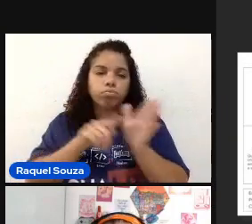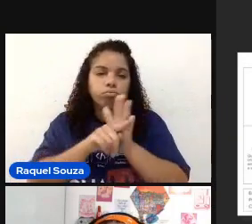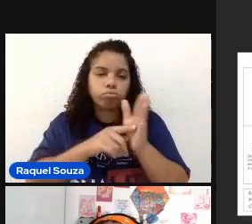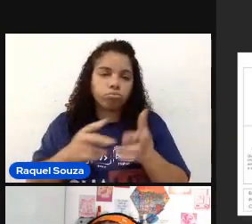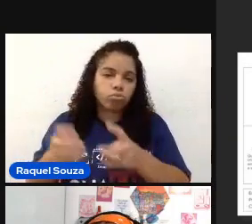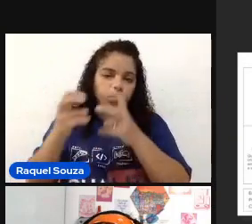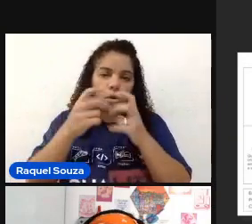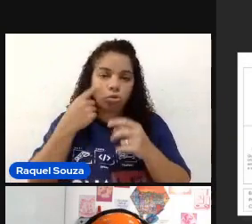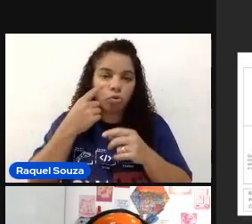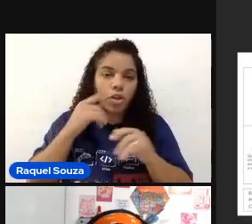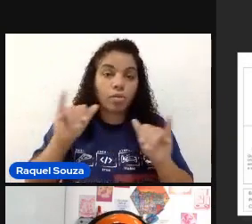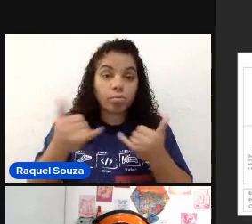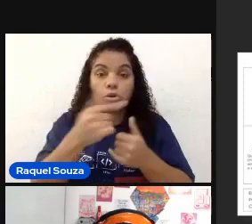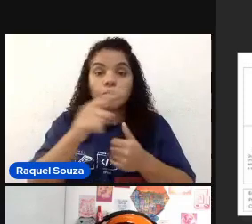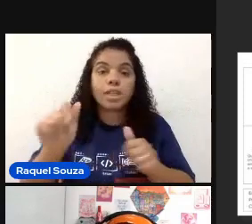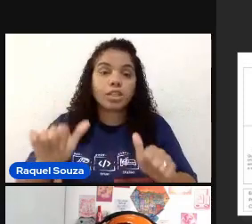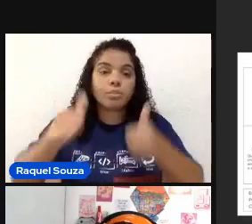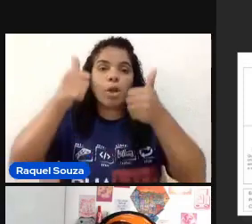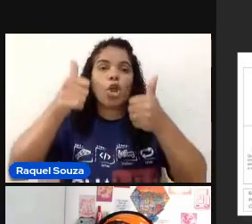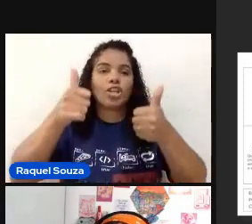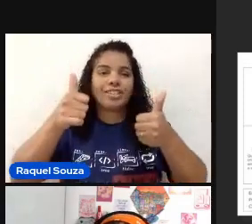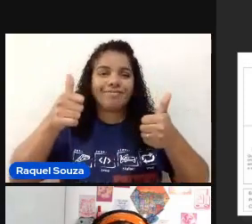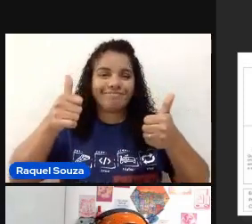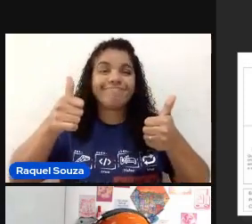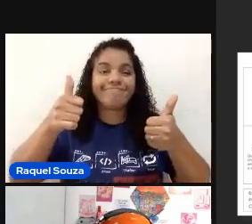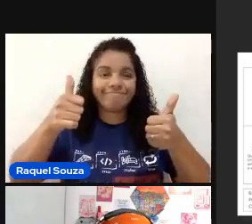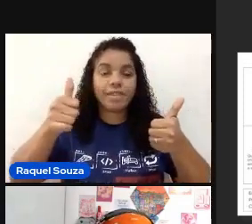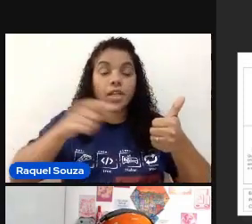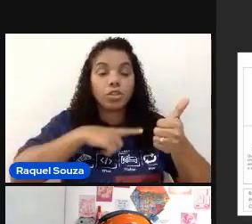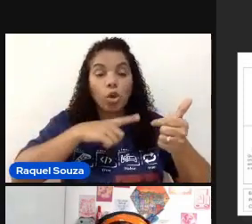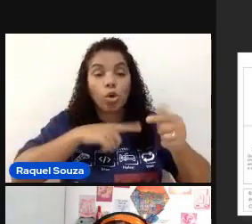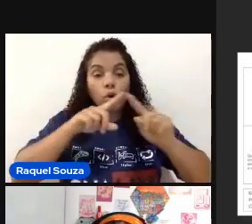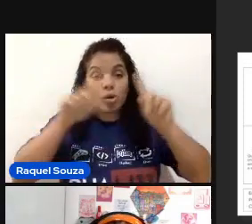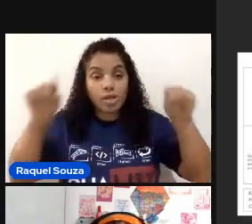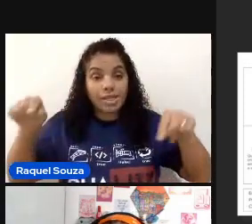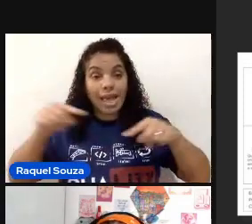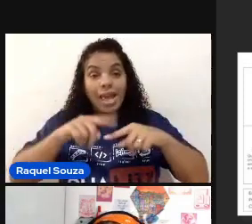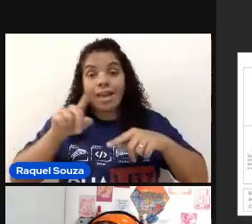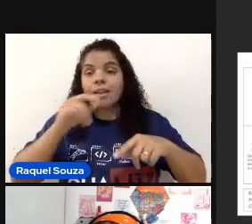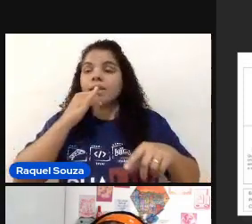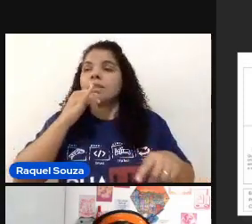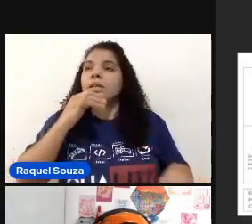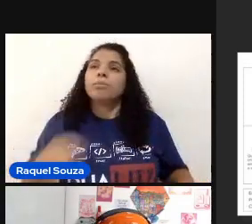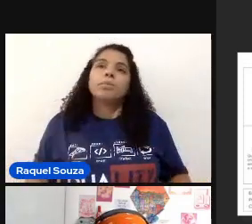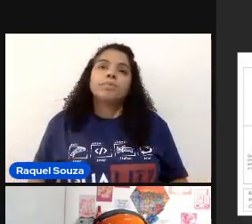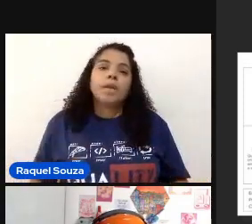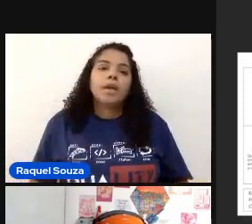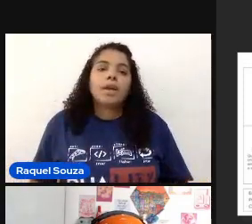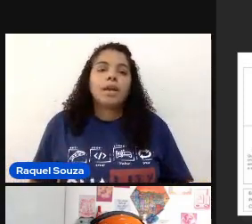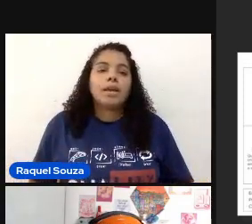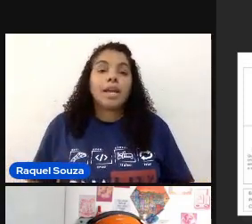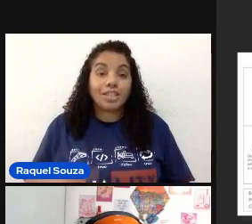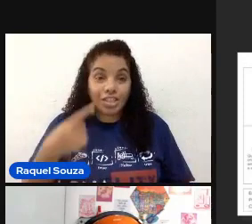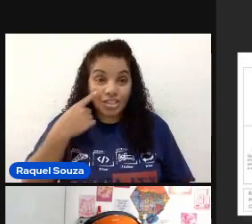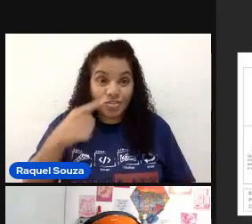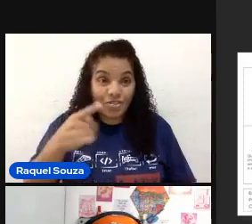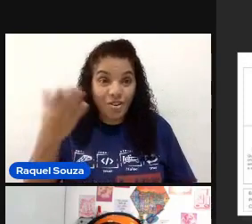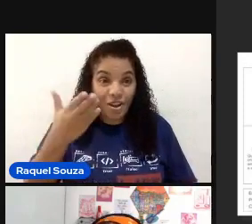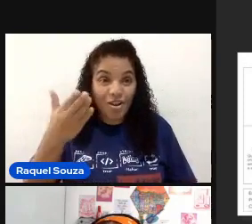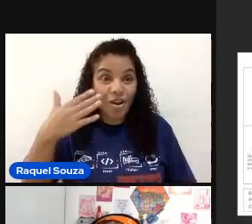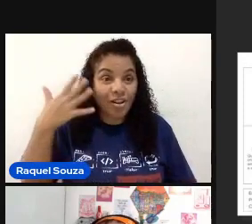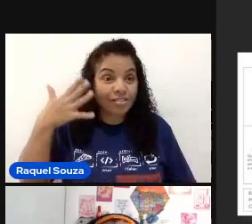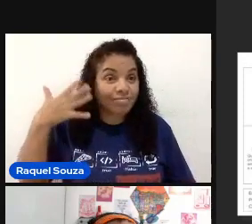as oportunidades de melhoria. Então, eu estou numa tela que, de repente, não é muito... A gente acabou de ter aqui a palestra